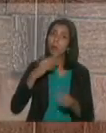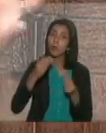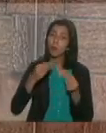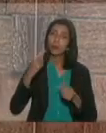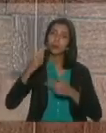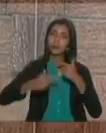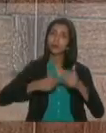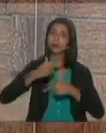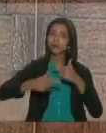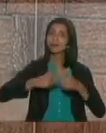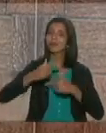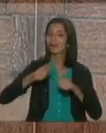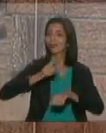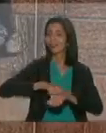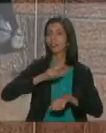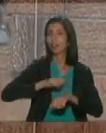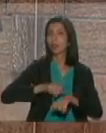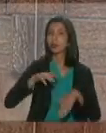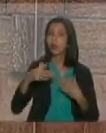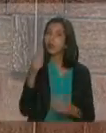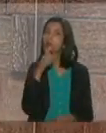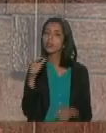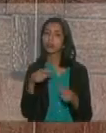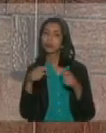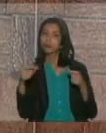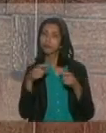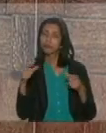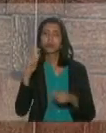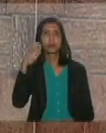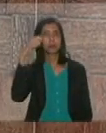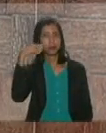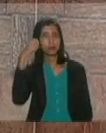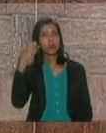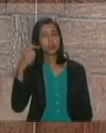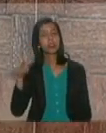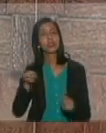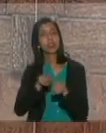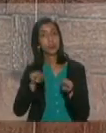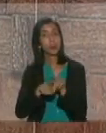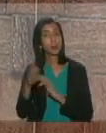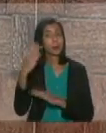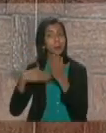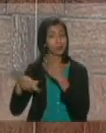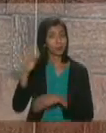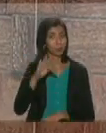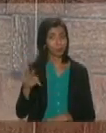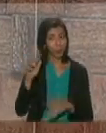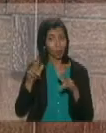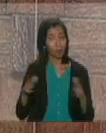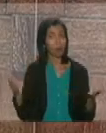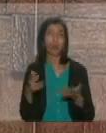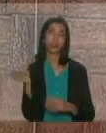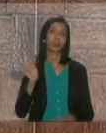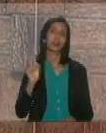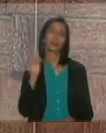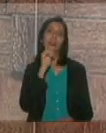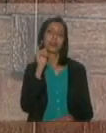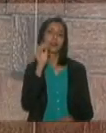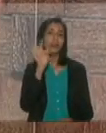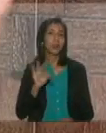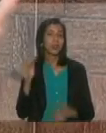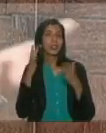de trabalho, tempo de trabalho. Então, eu tirei meu registro profissional de atriz. Também na minha época, as faculdades não eram como hoje, assim, faculdade